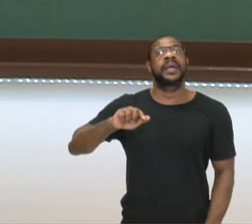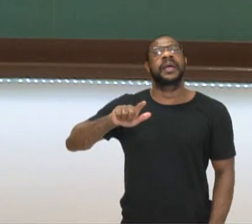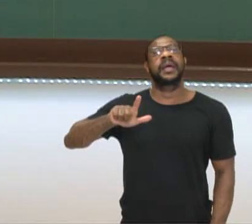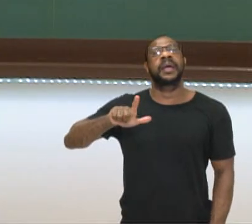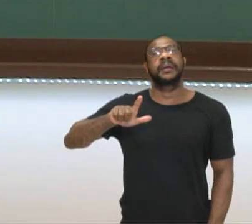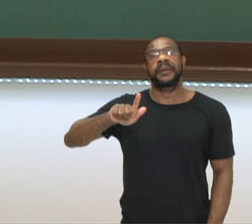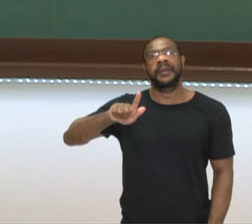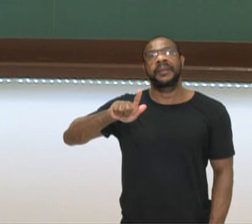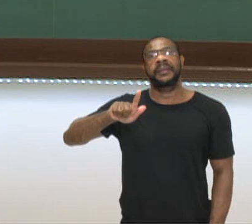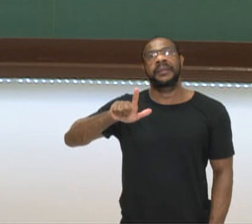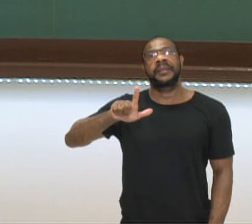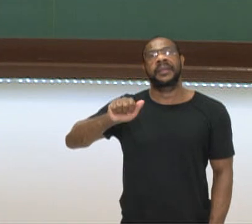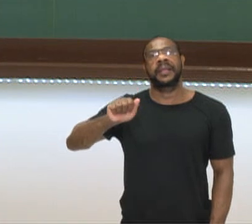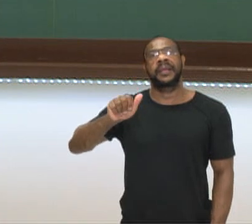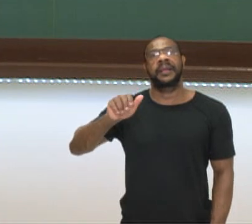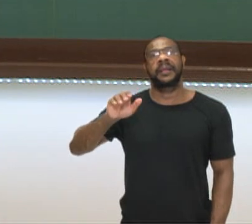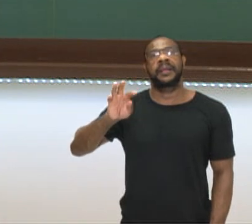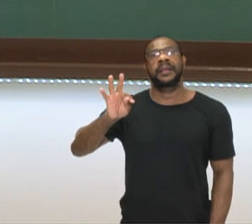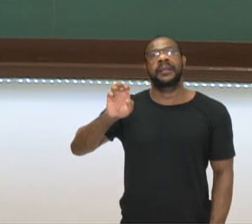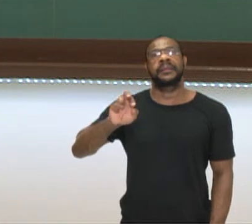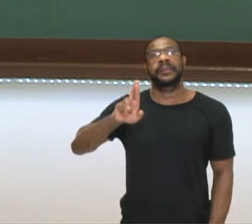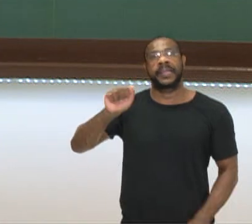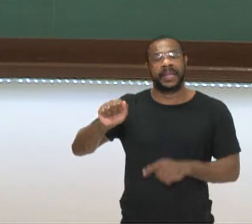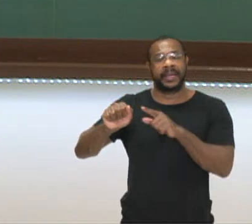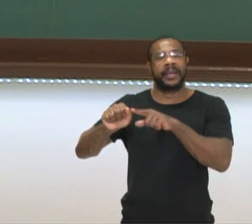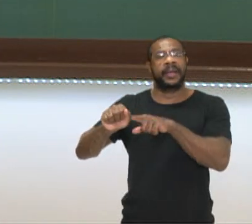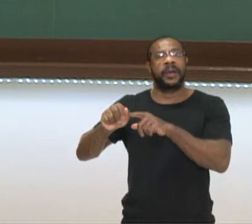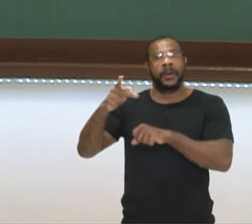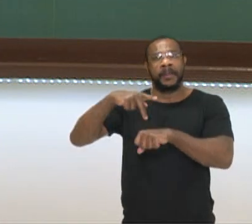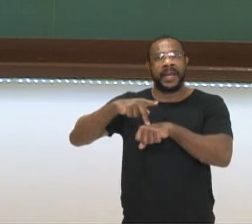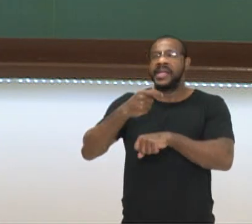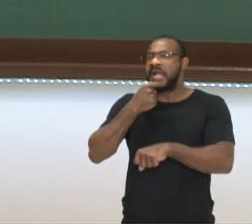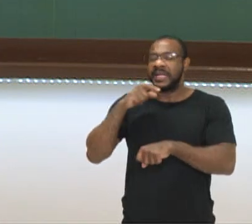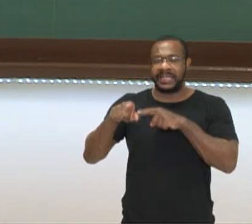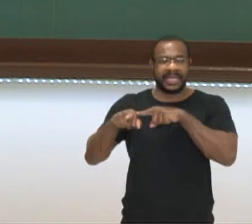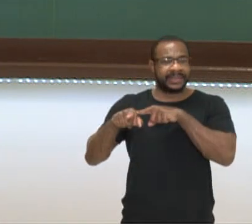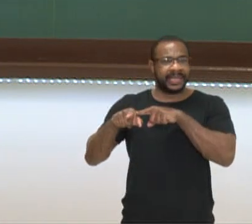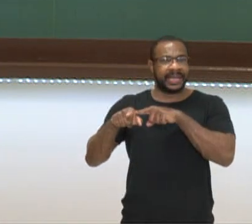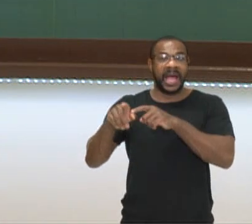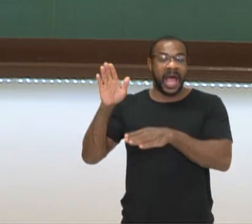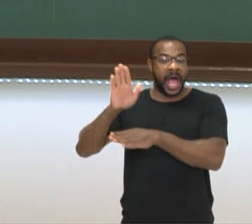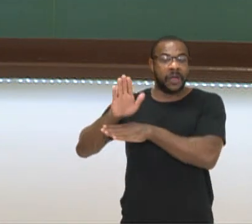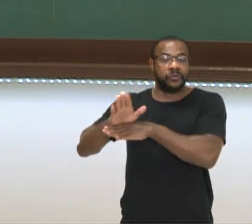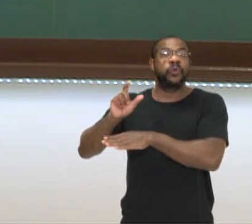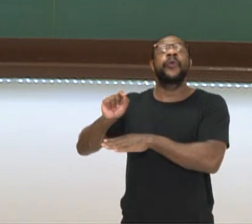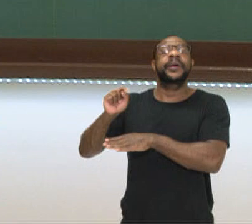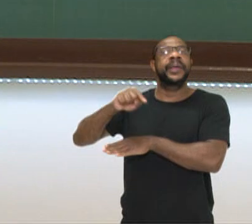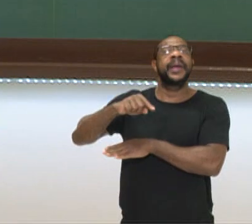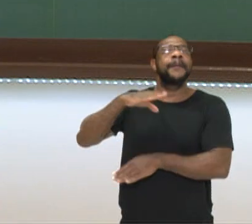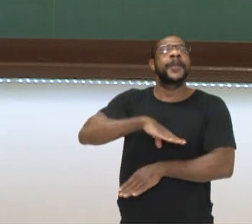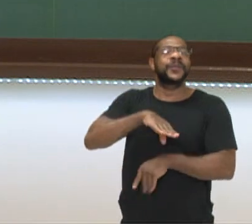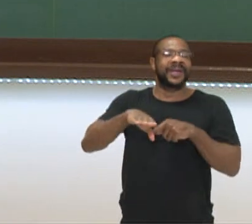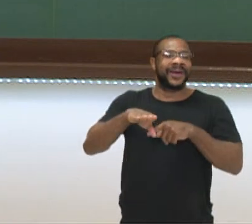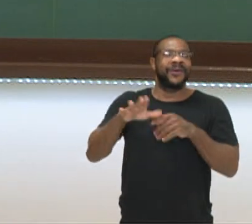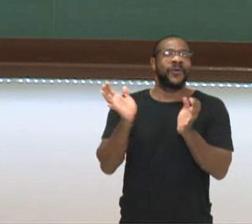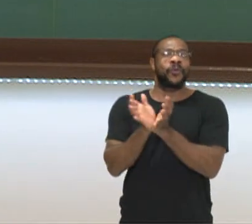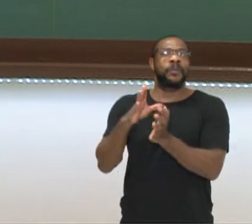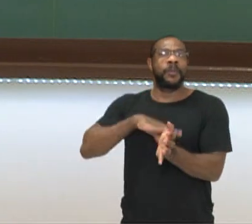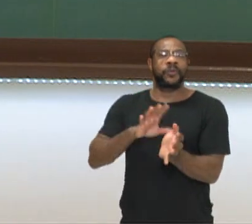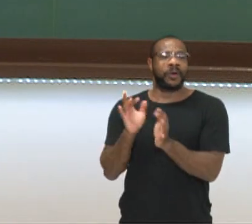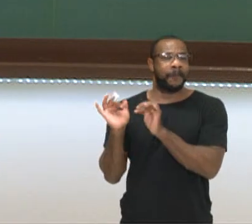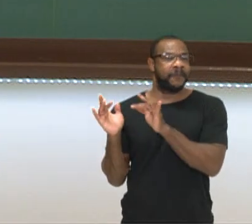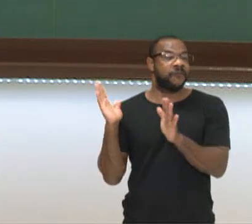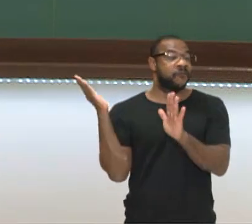os ingleses eram tão bonzinhos? Ou será que os ingleses tinham grandes interesses em uma